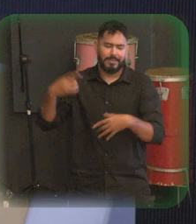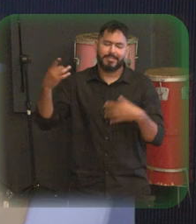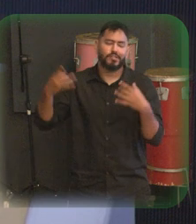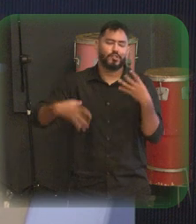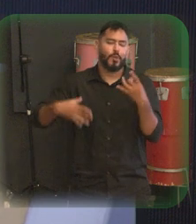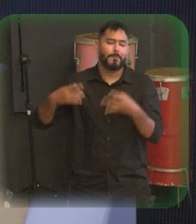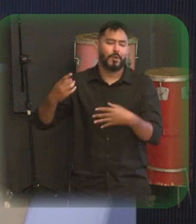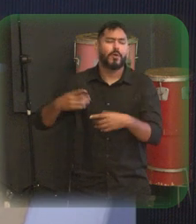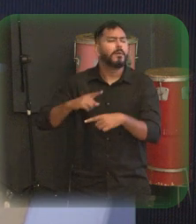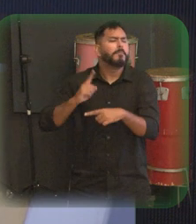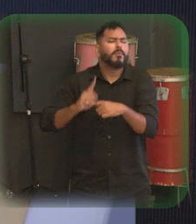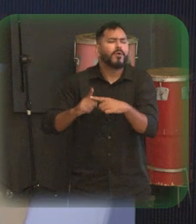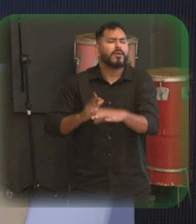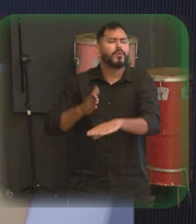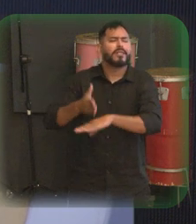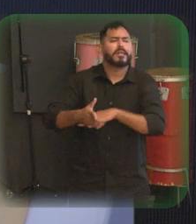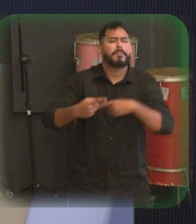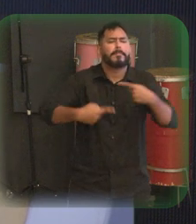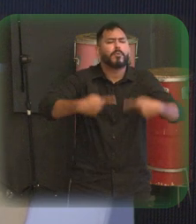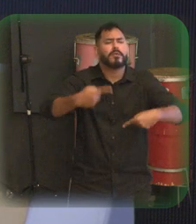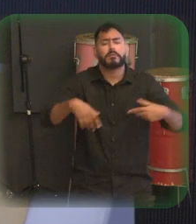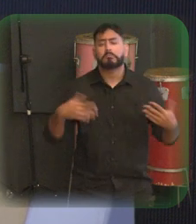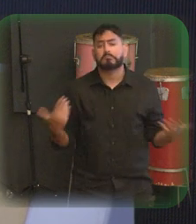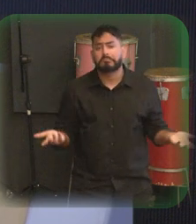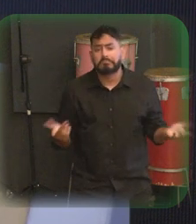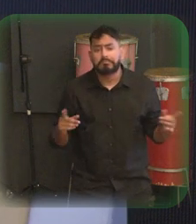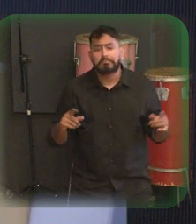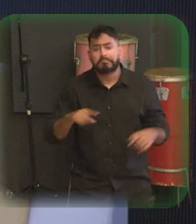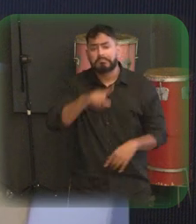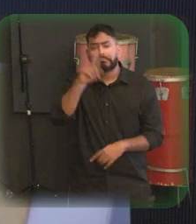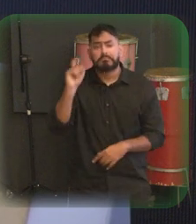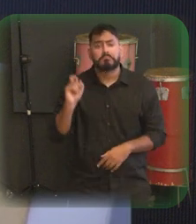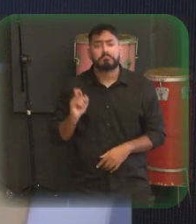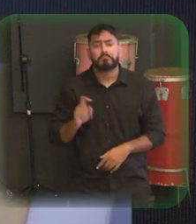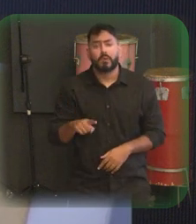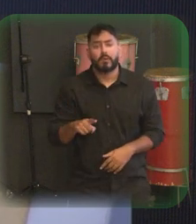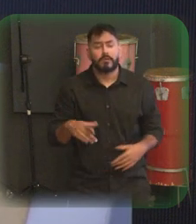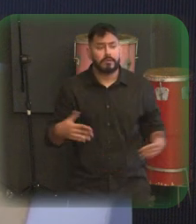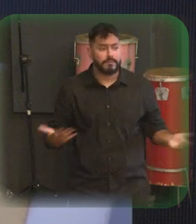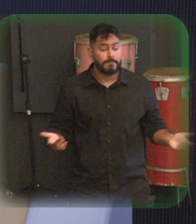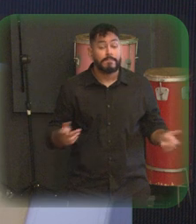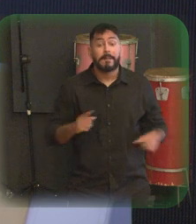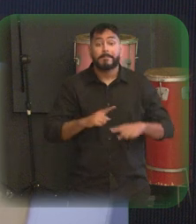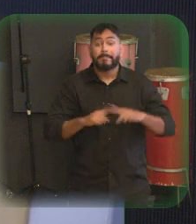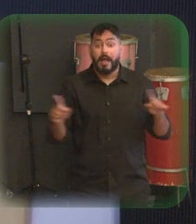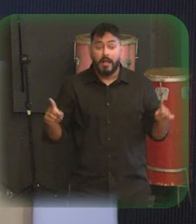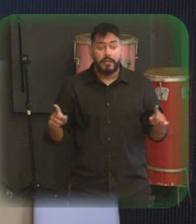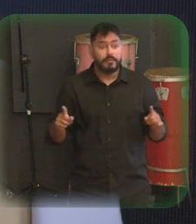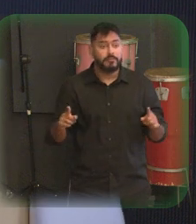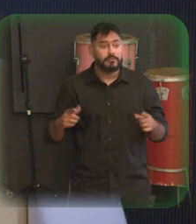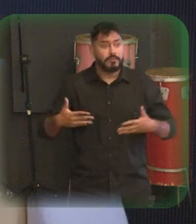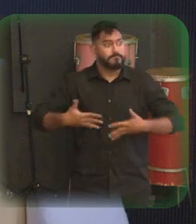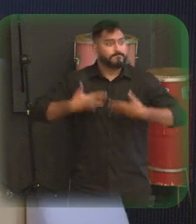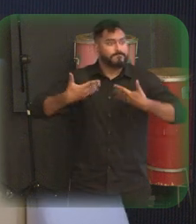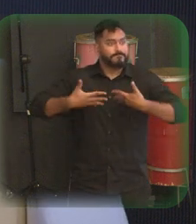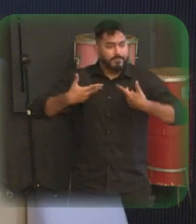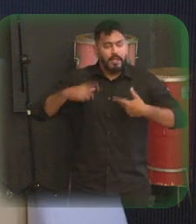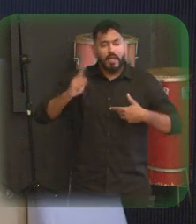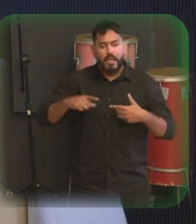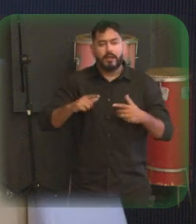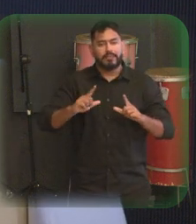atividade política, por quê? Né? E o que sempre me moveu foi trabalhar pelo combate à